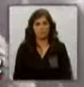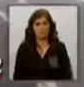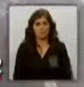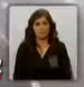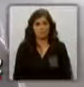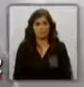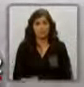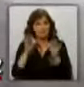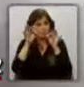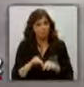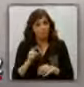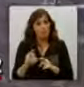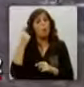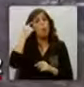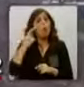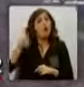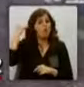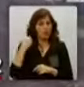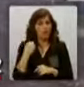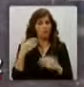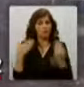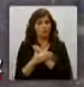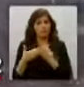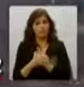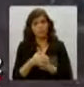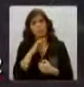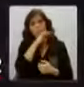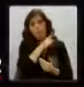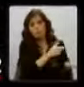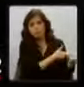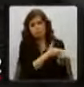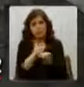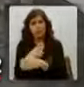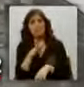Há precisamente um ano, foram mortas pela polícia anti-motim 100 pessoas.